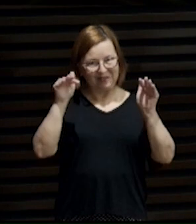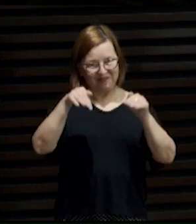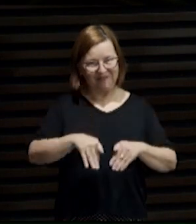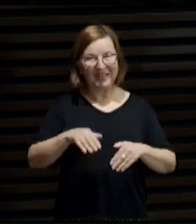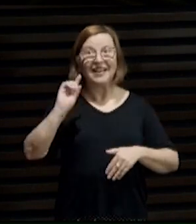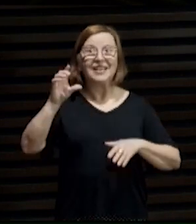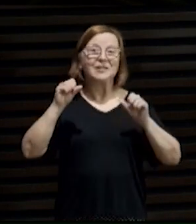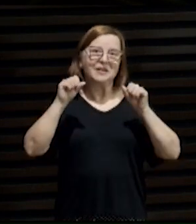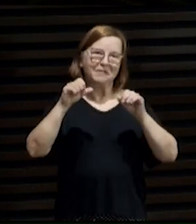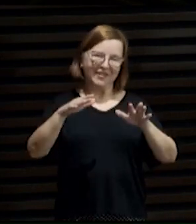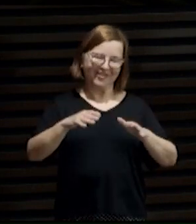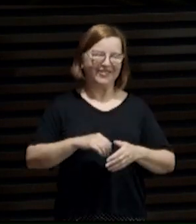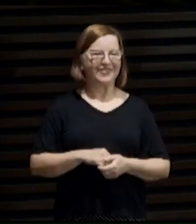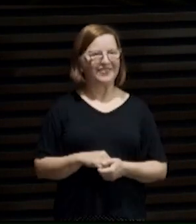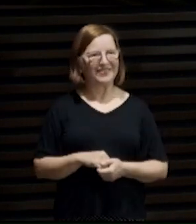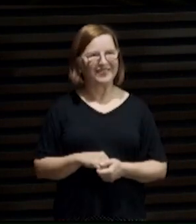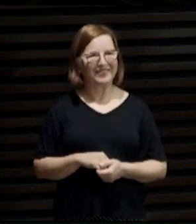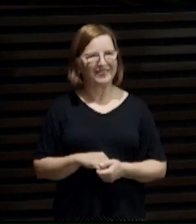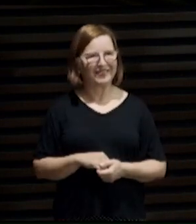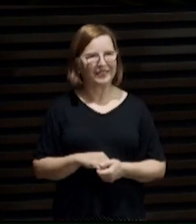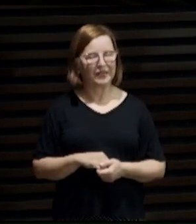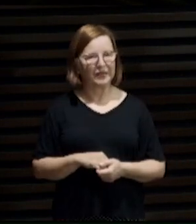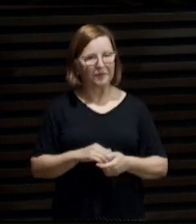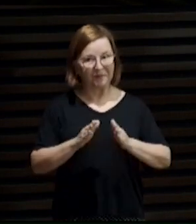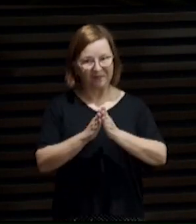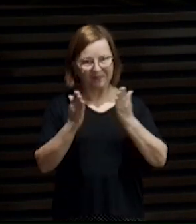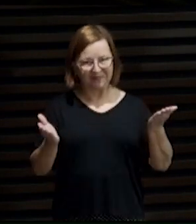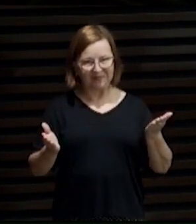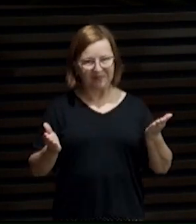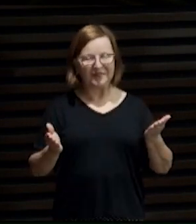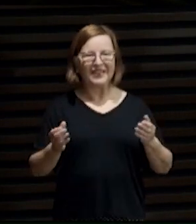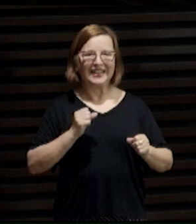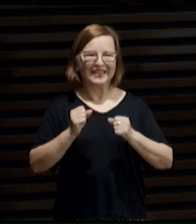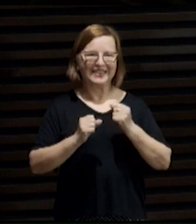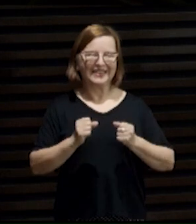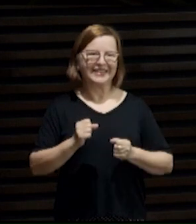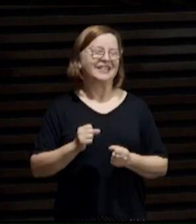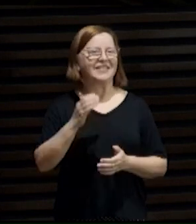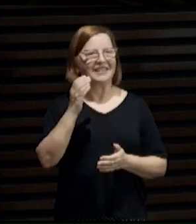comunidade. Por favor, abra sua Bíblia no Salmo 128.